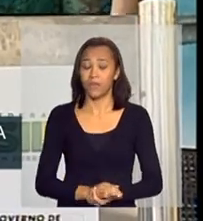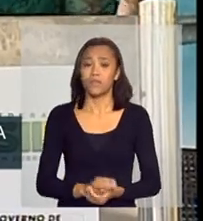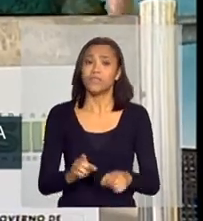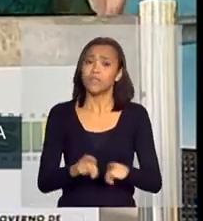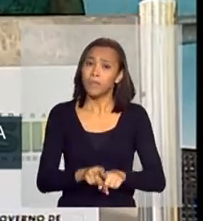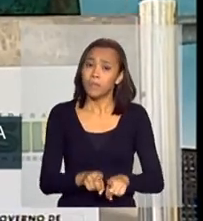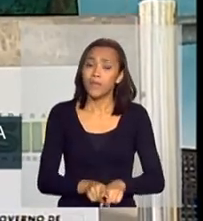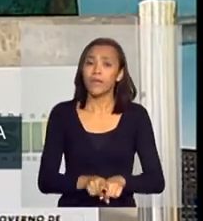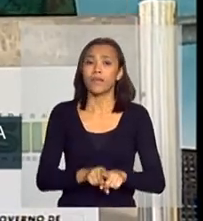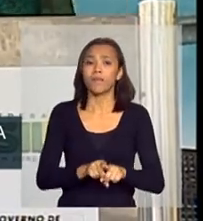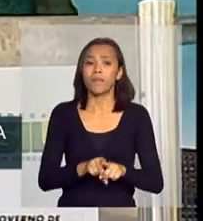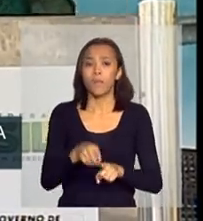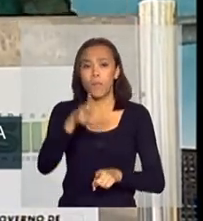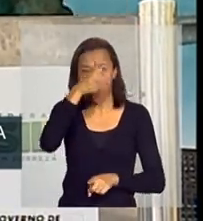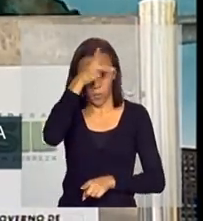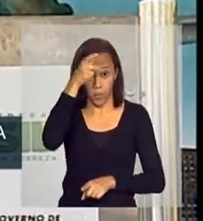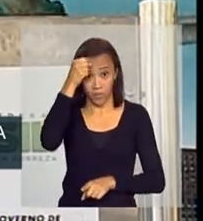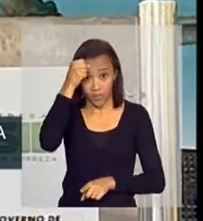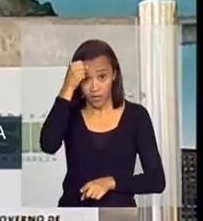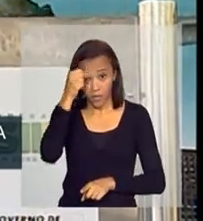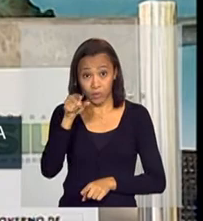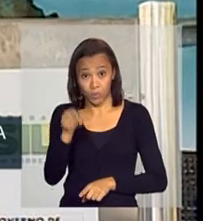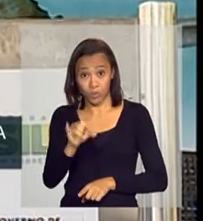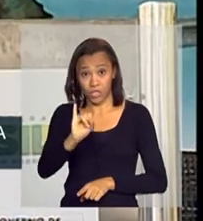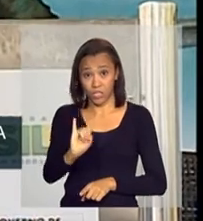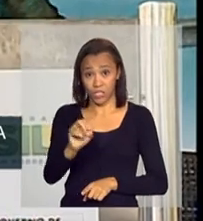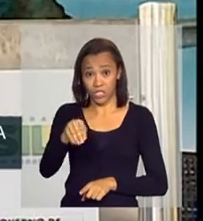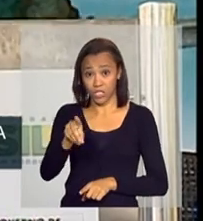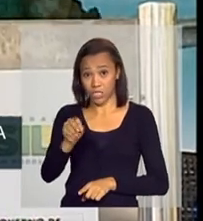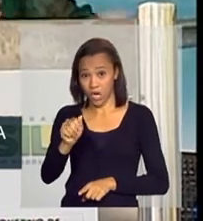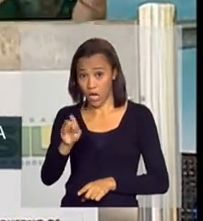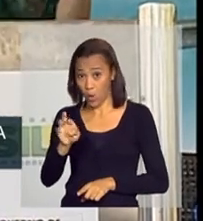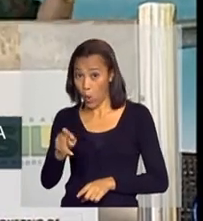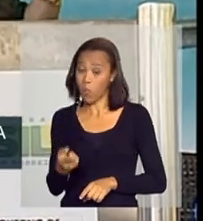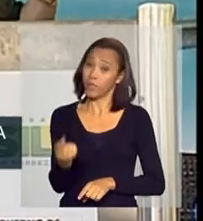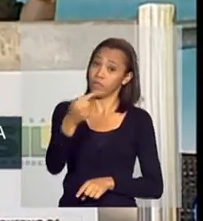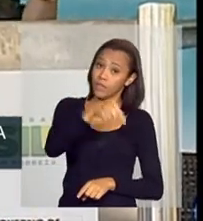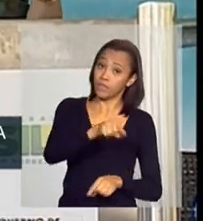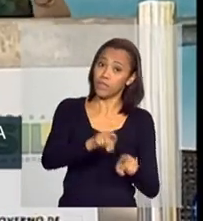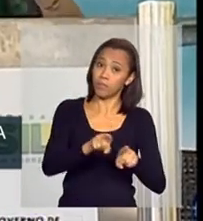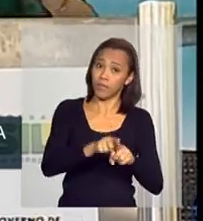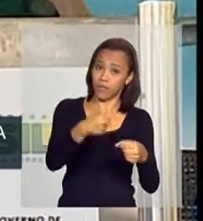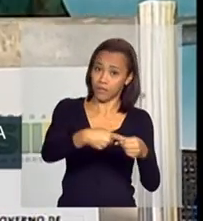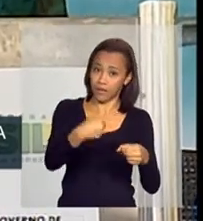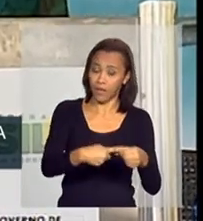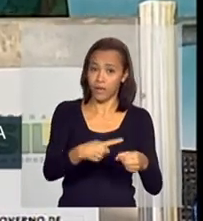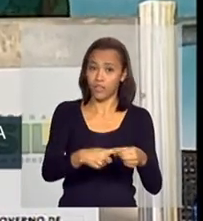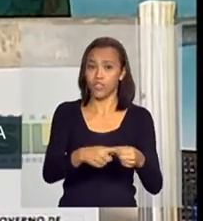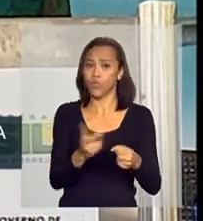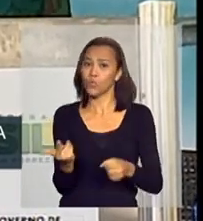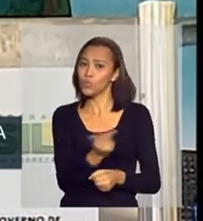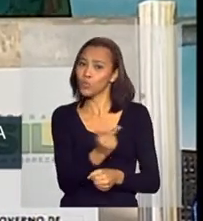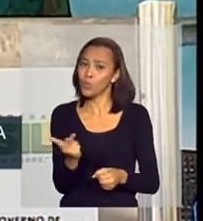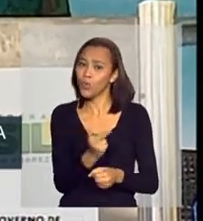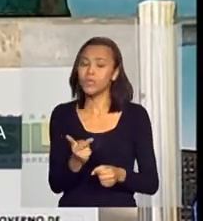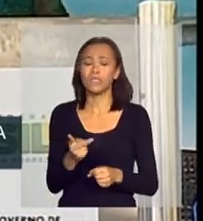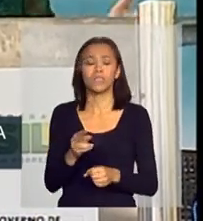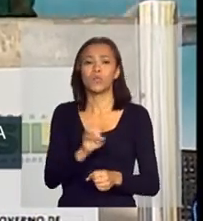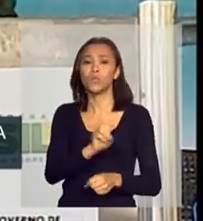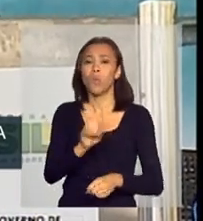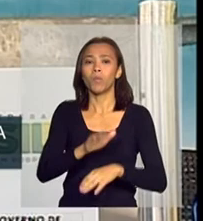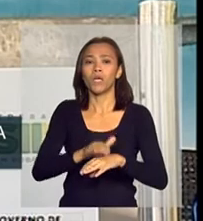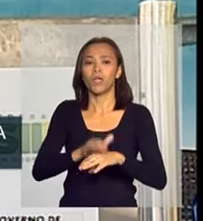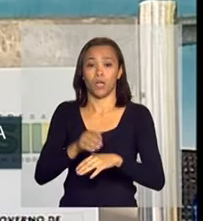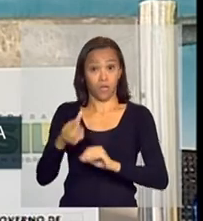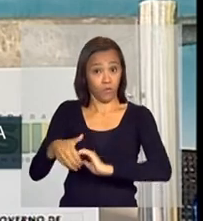do prefeito de Indiaroba e do prefeito de Estância, eu cumprimento todos os prefeitos